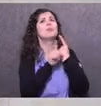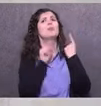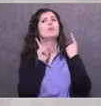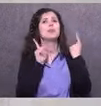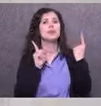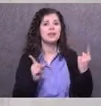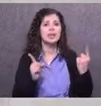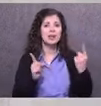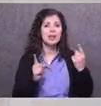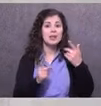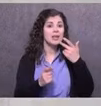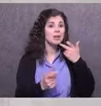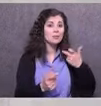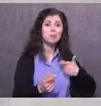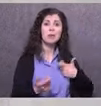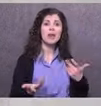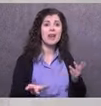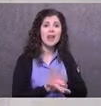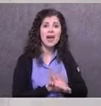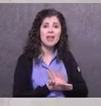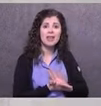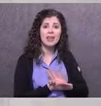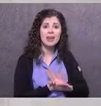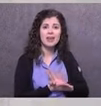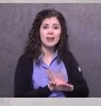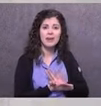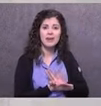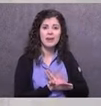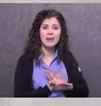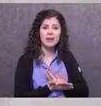eco?